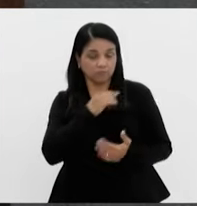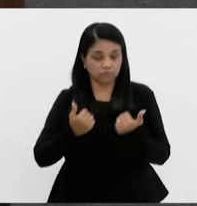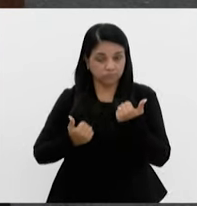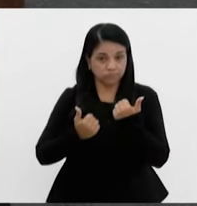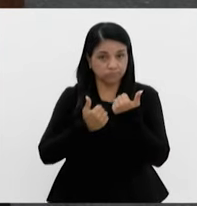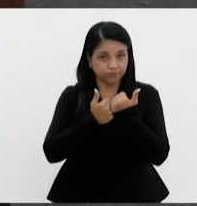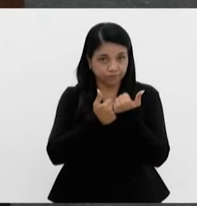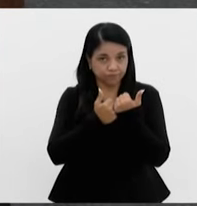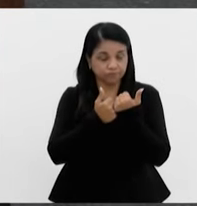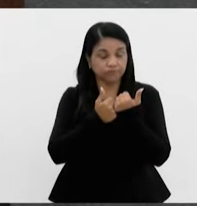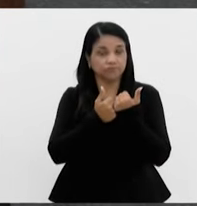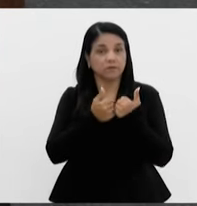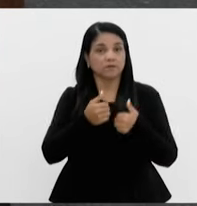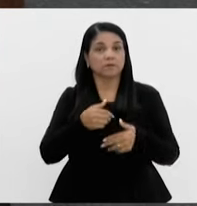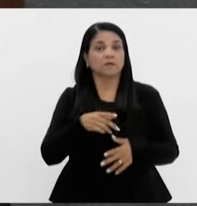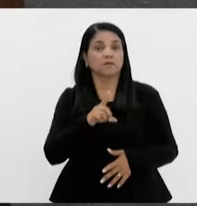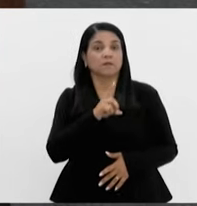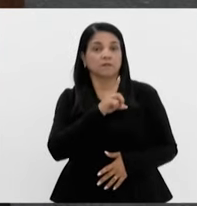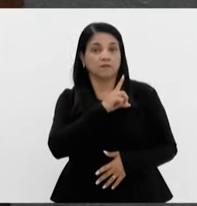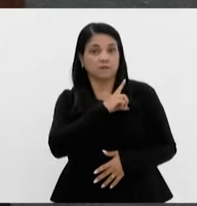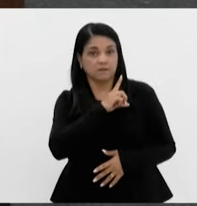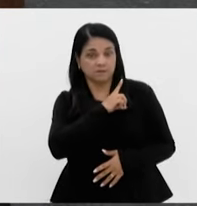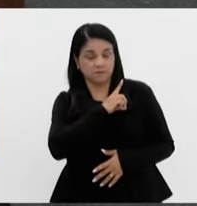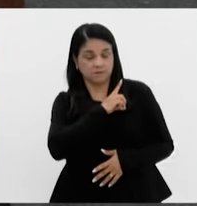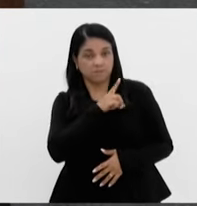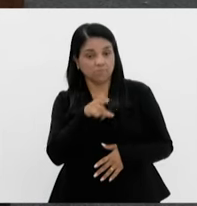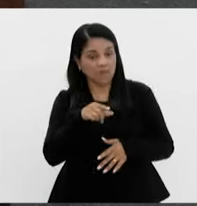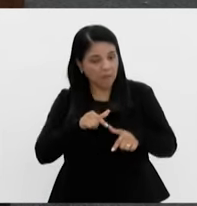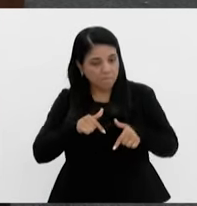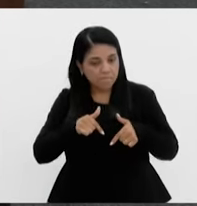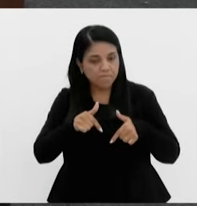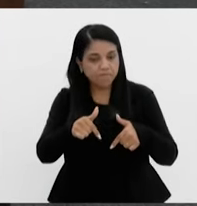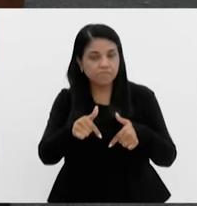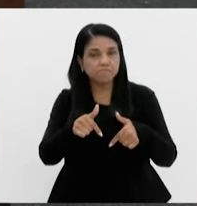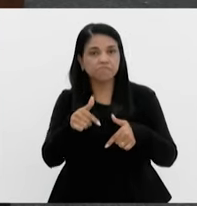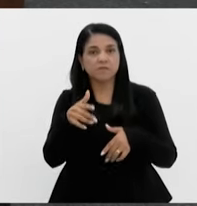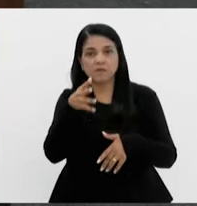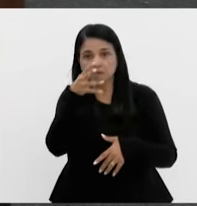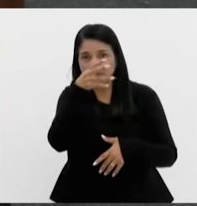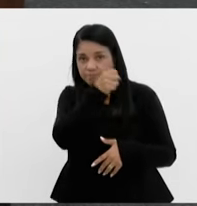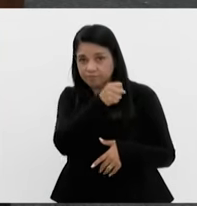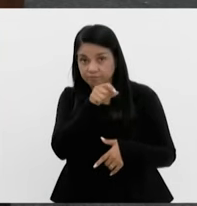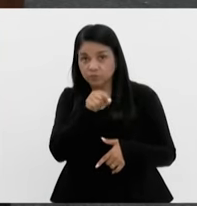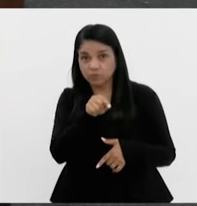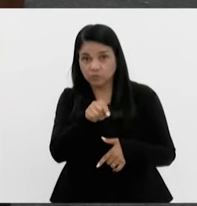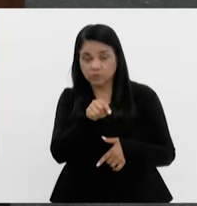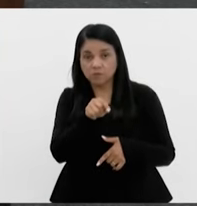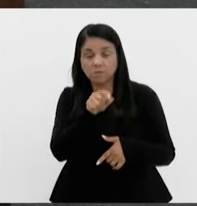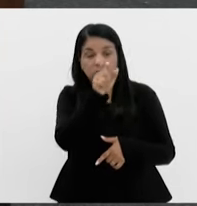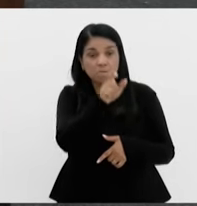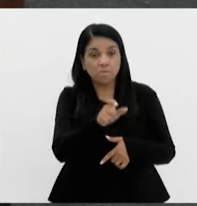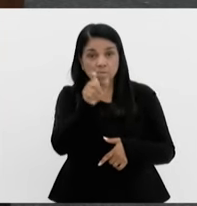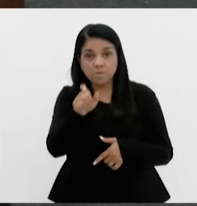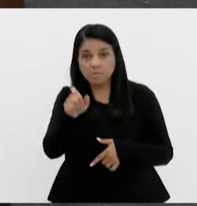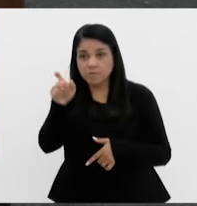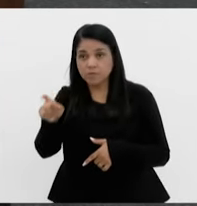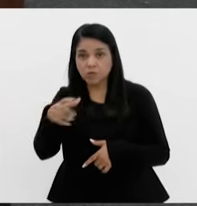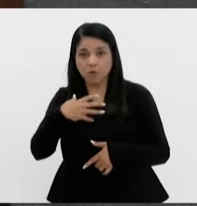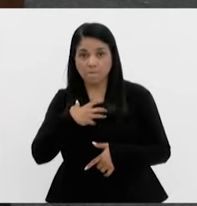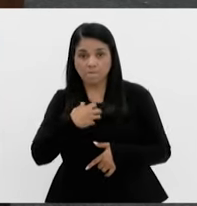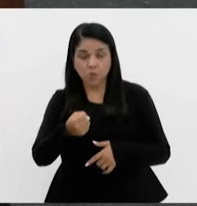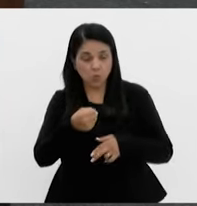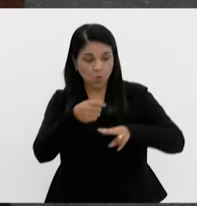ante sequestro atuou para o resgate de várias pessoas que se encontravam no